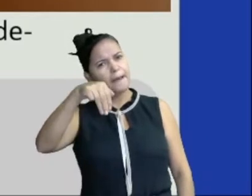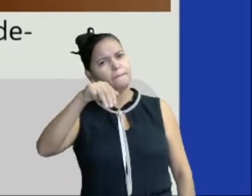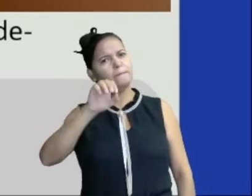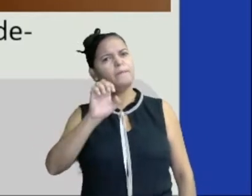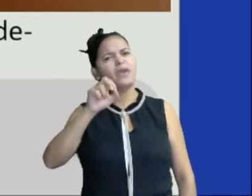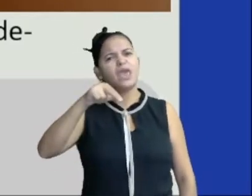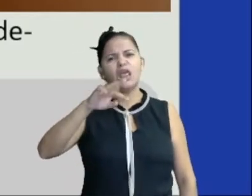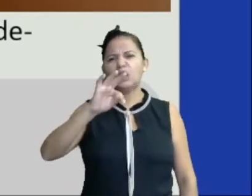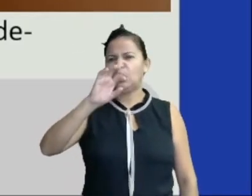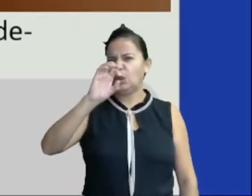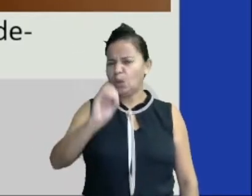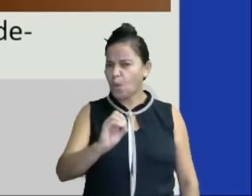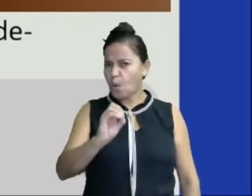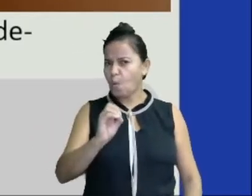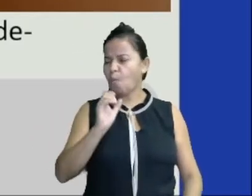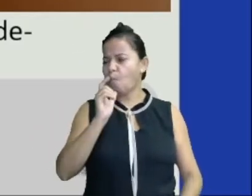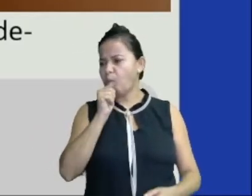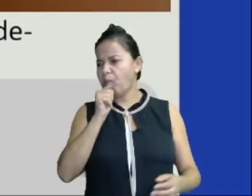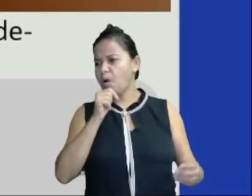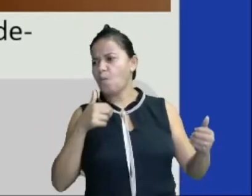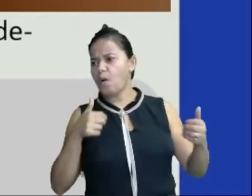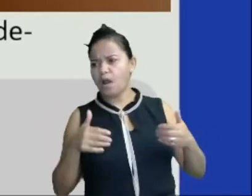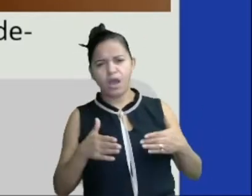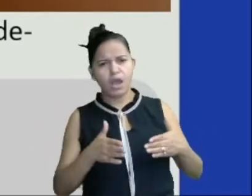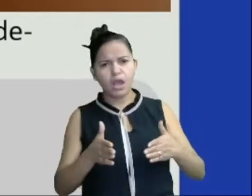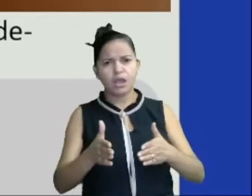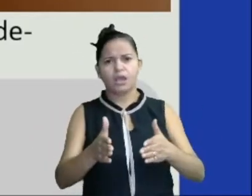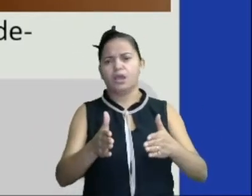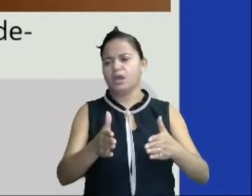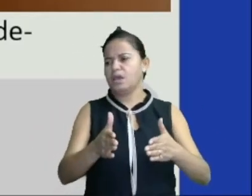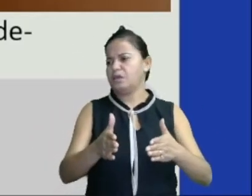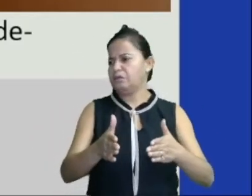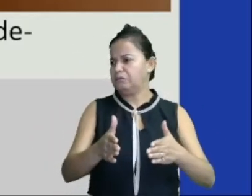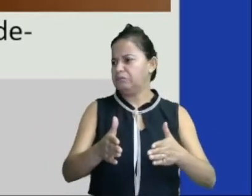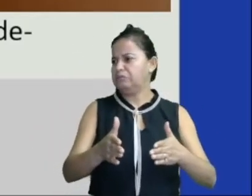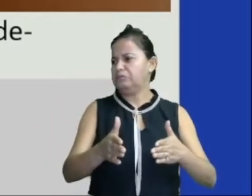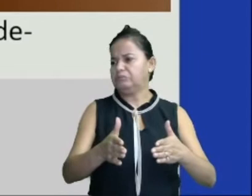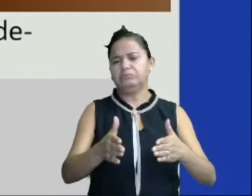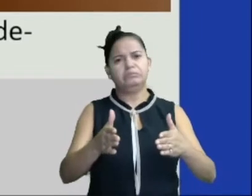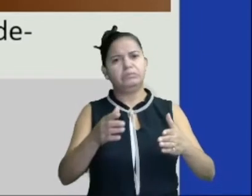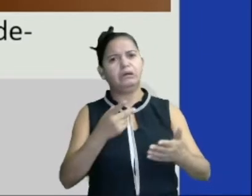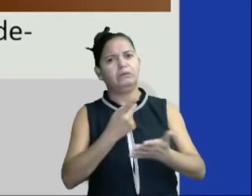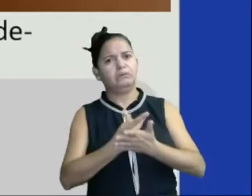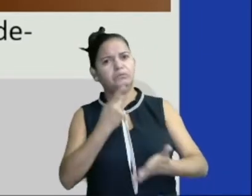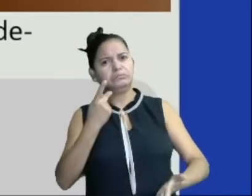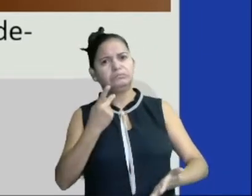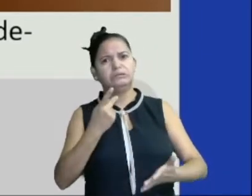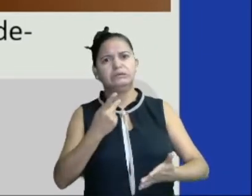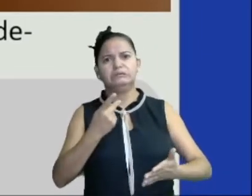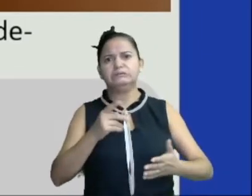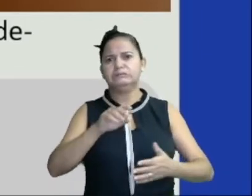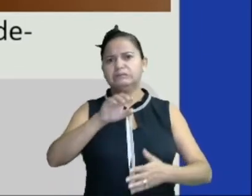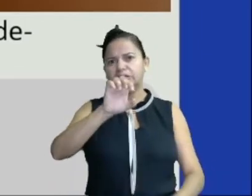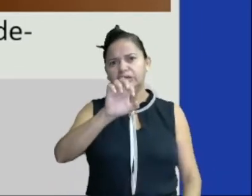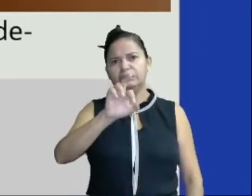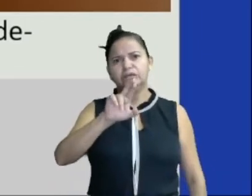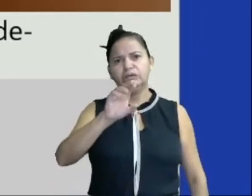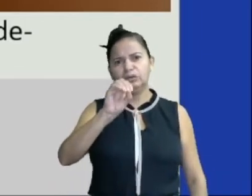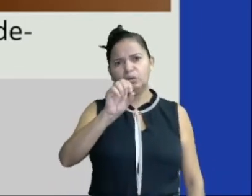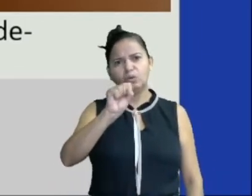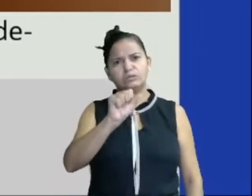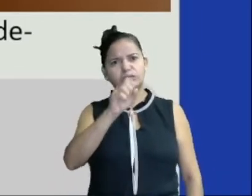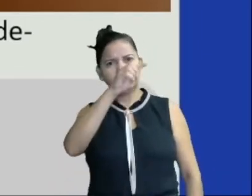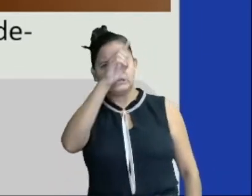de rios, por exemplo, é justamente um processo erosivo que ocorre devido à retirada